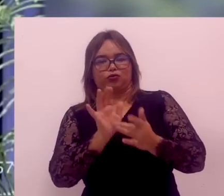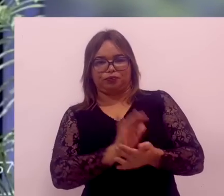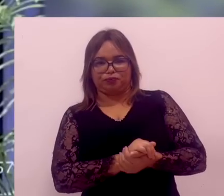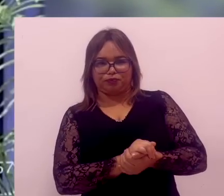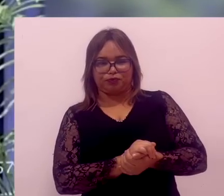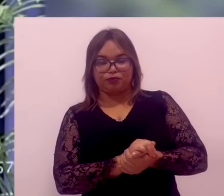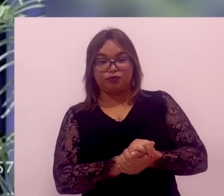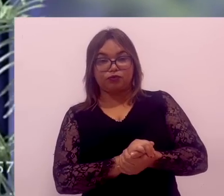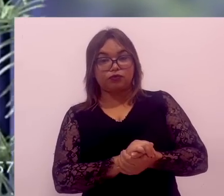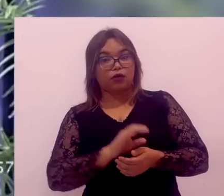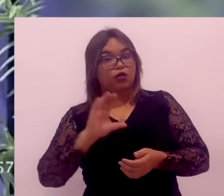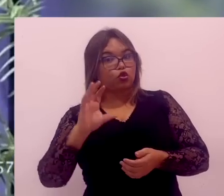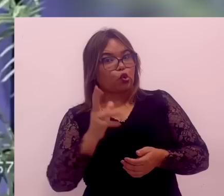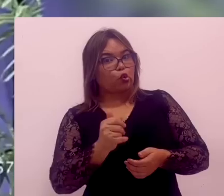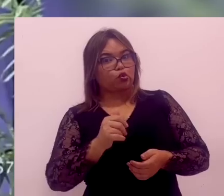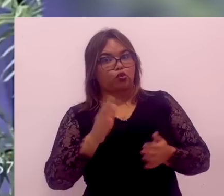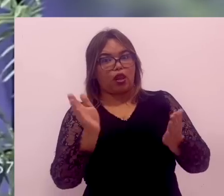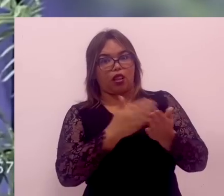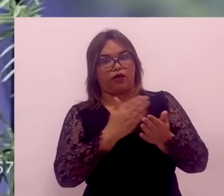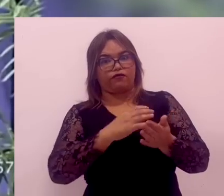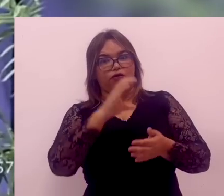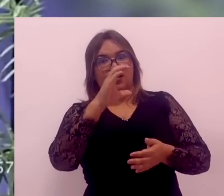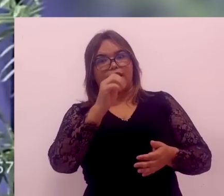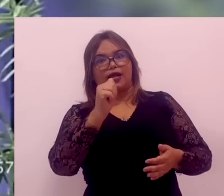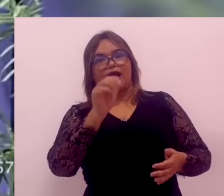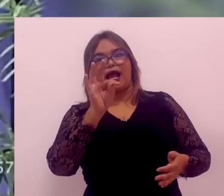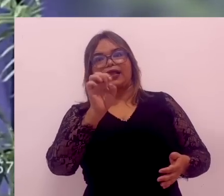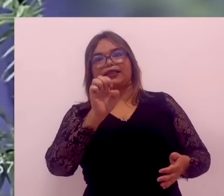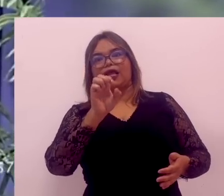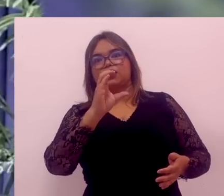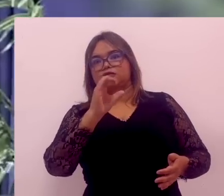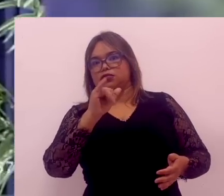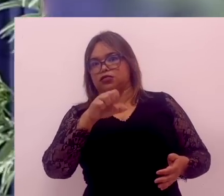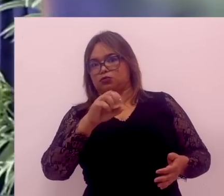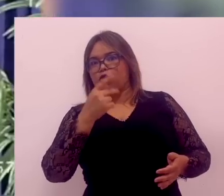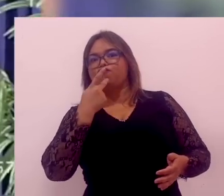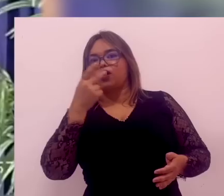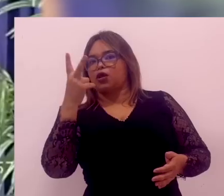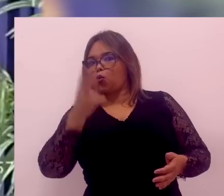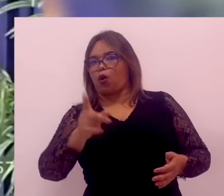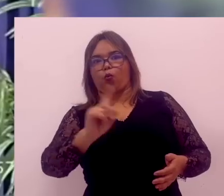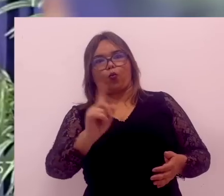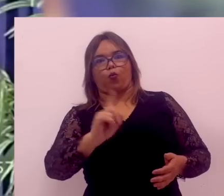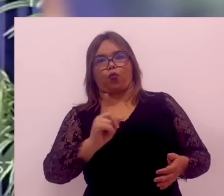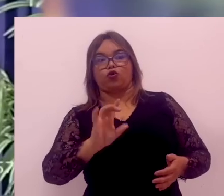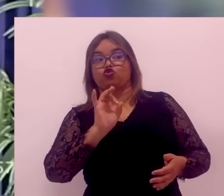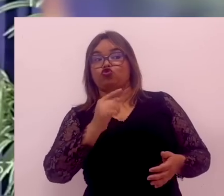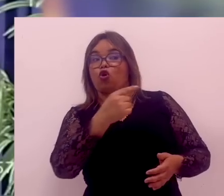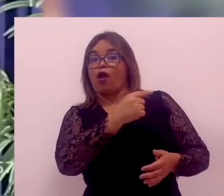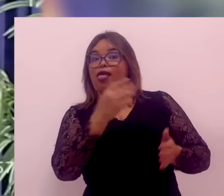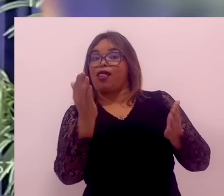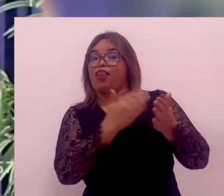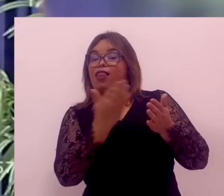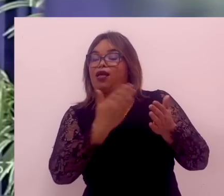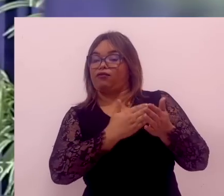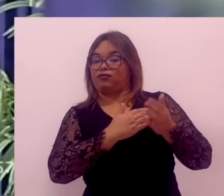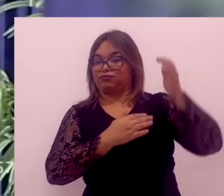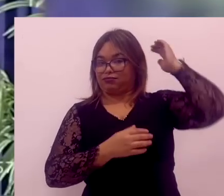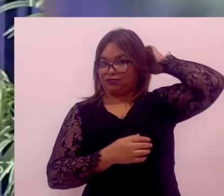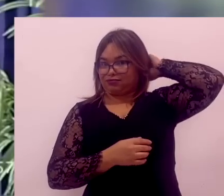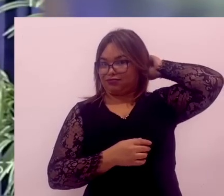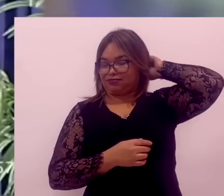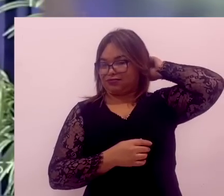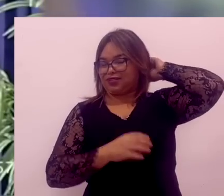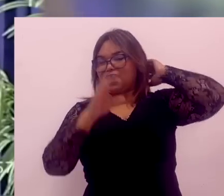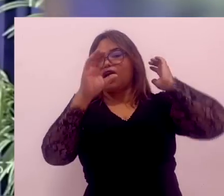isso no seu catecismo. É essa edição que fala isso. Porque esse é um catecismo para o círculo interno. Não se esqueçam